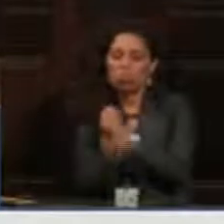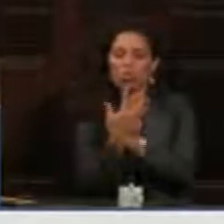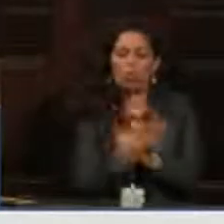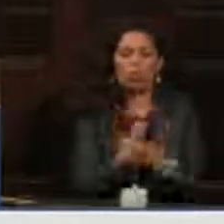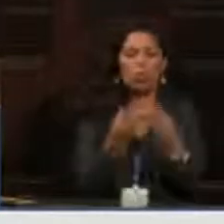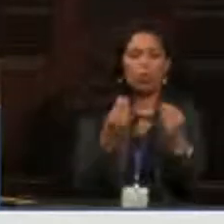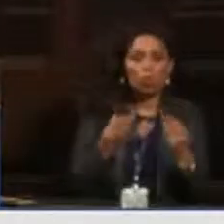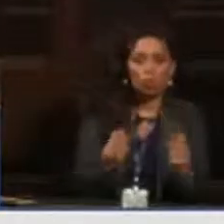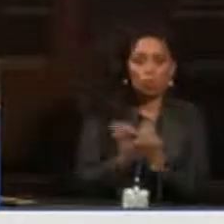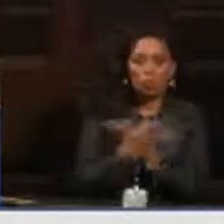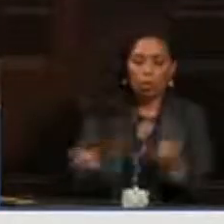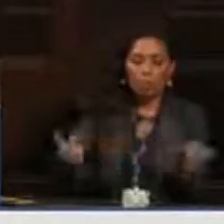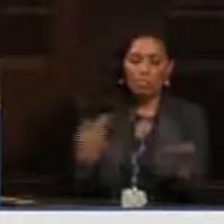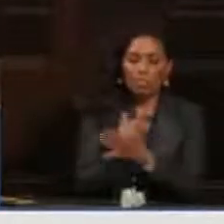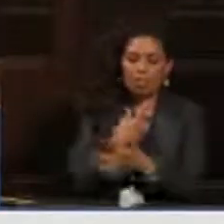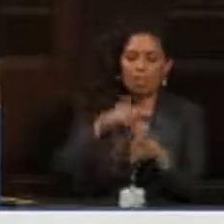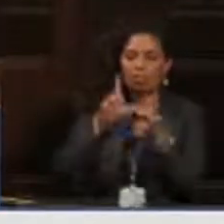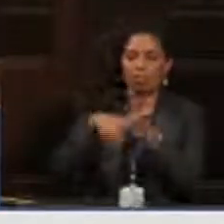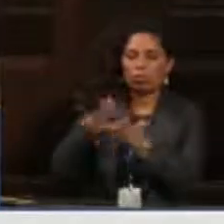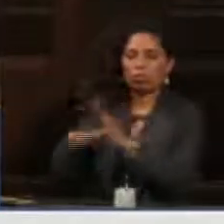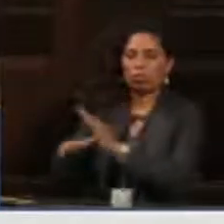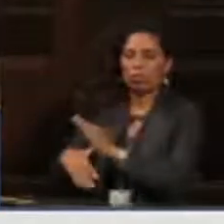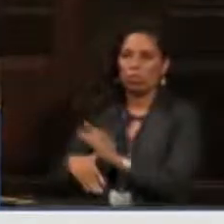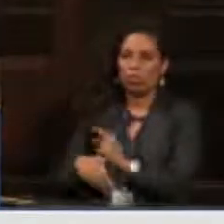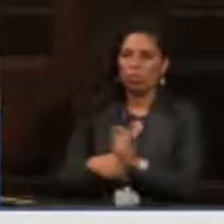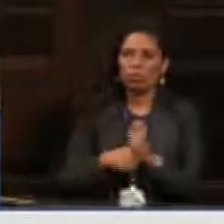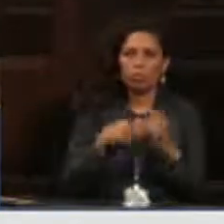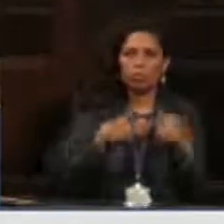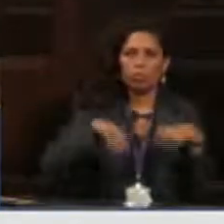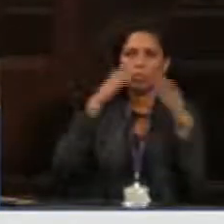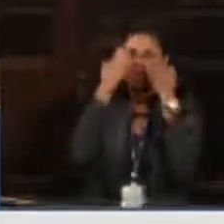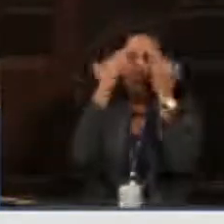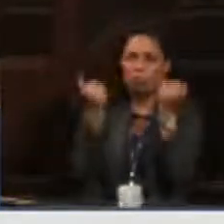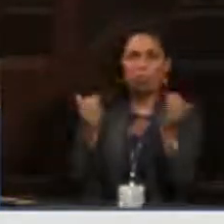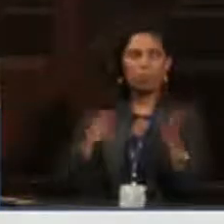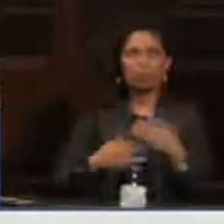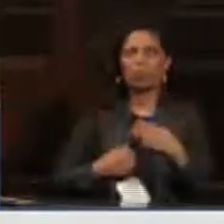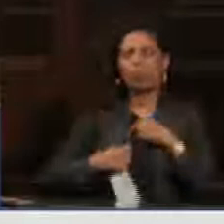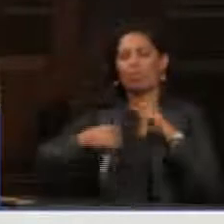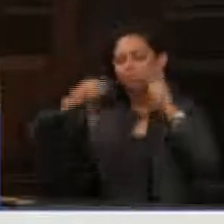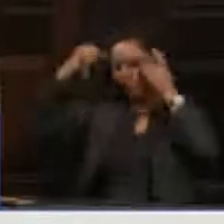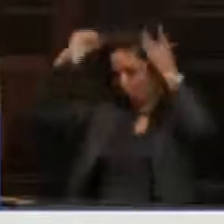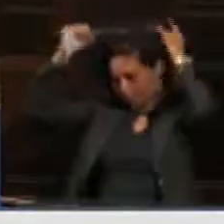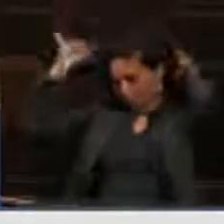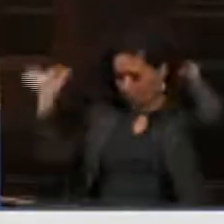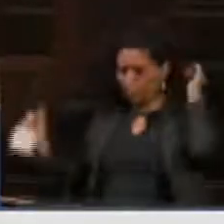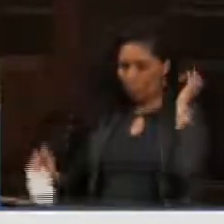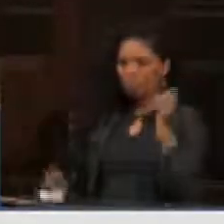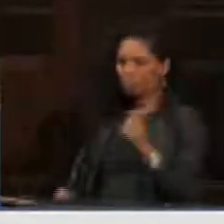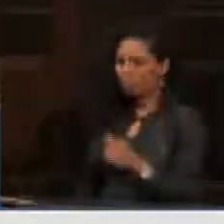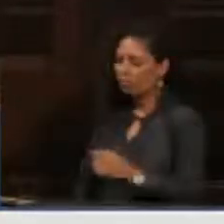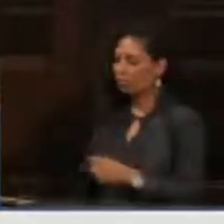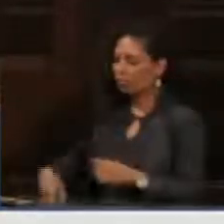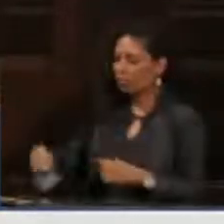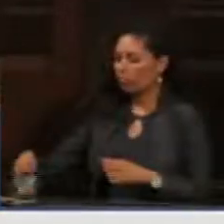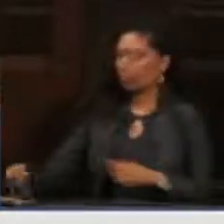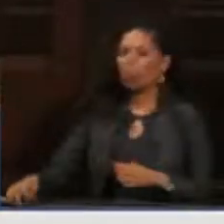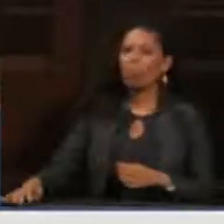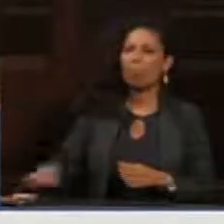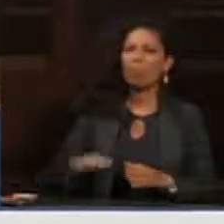muita propina para os amigos do rei, como está claro, como a Lava Jato e outras operações vêm